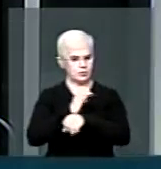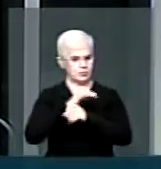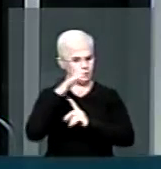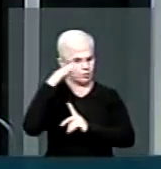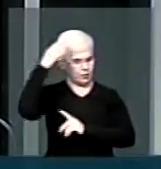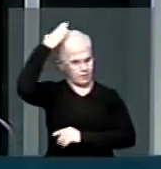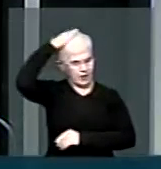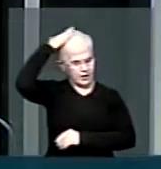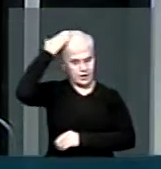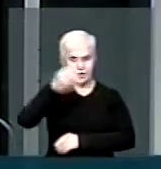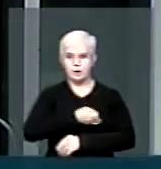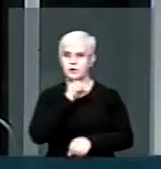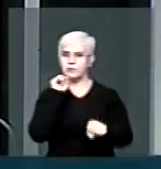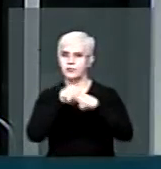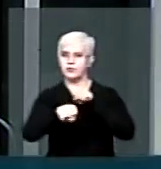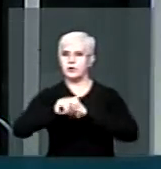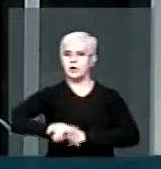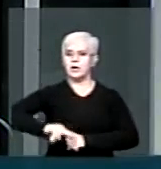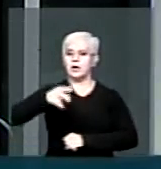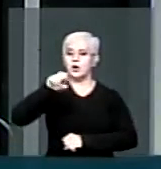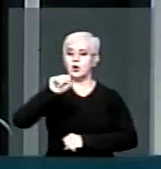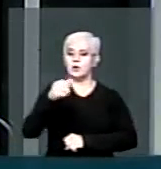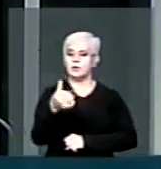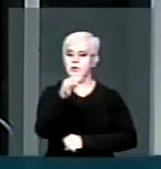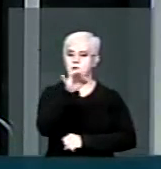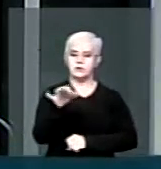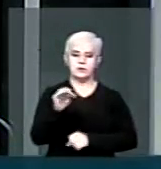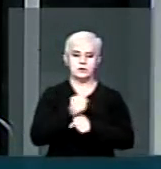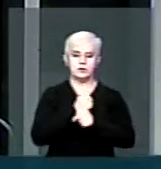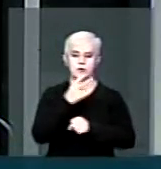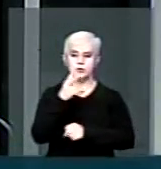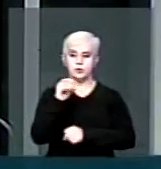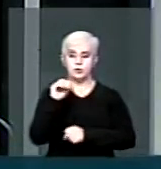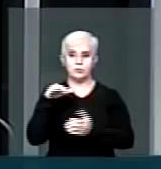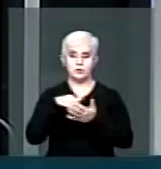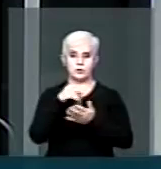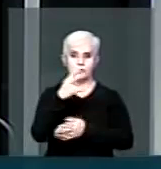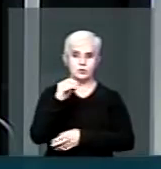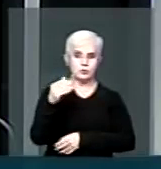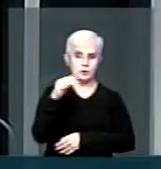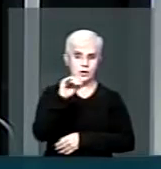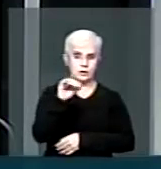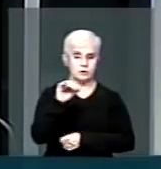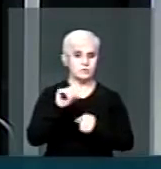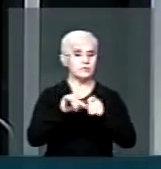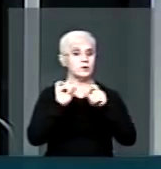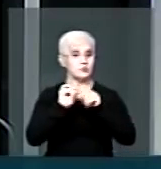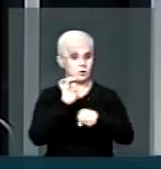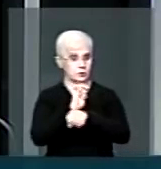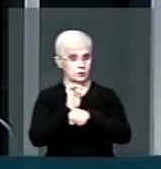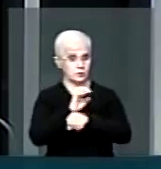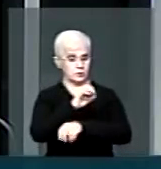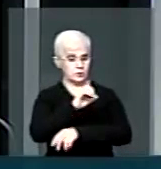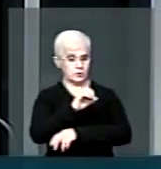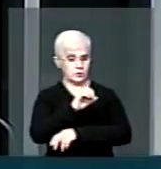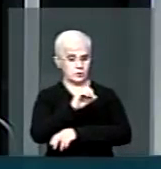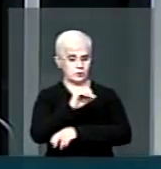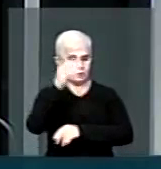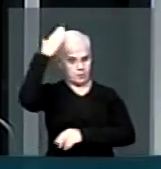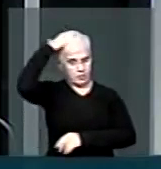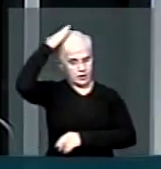a taxa de homicídios cresceu 86% entre 2000 e 2010, fazendo com que o estado subisse